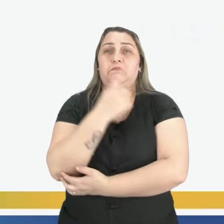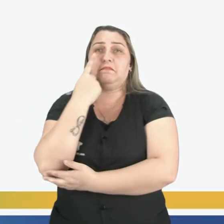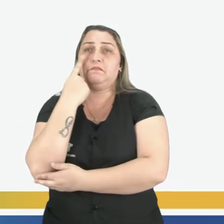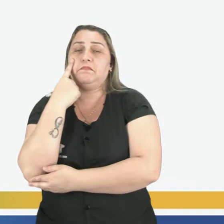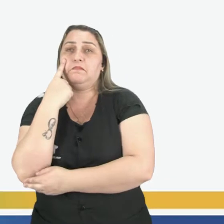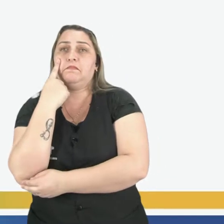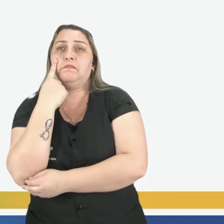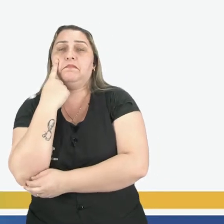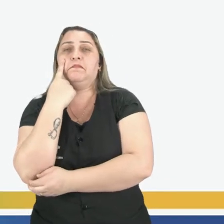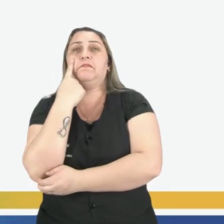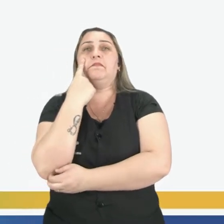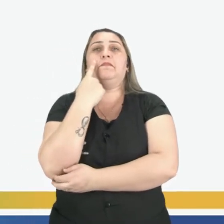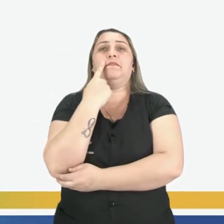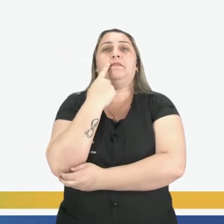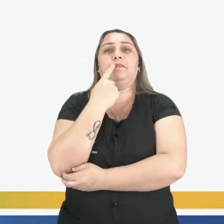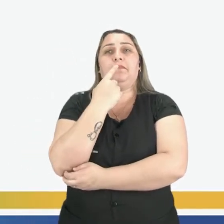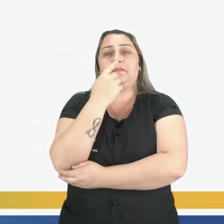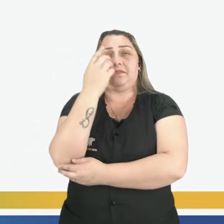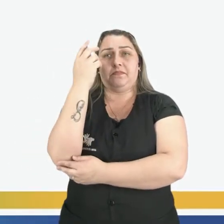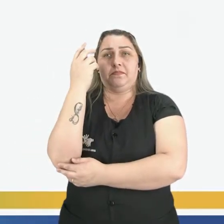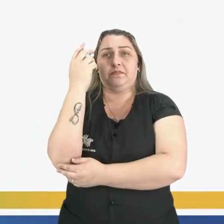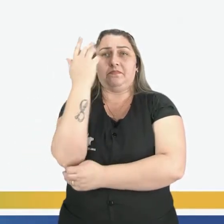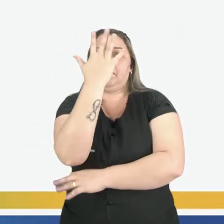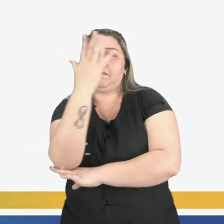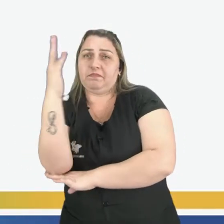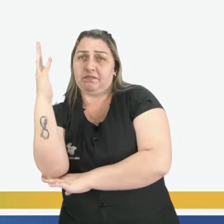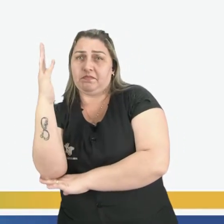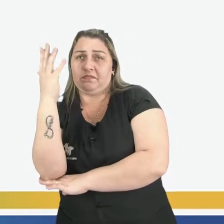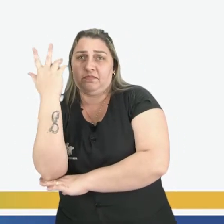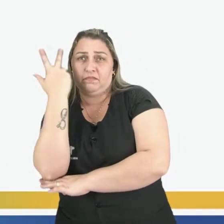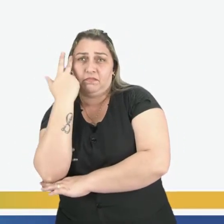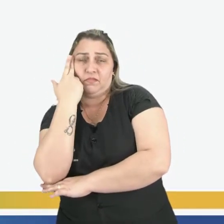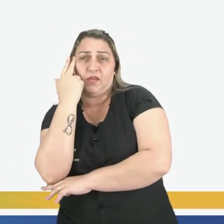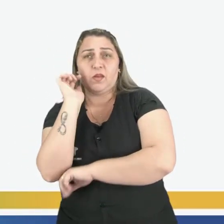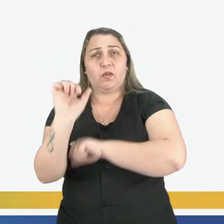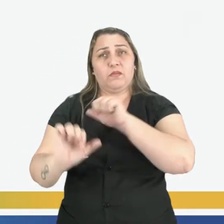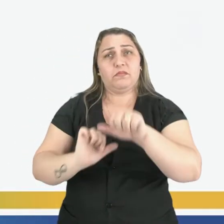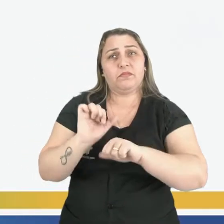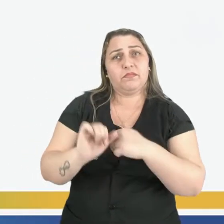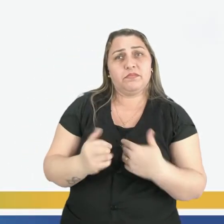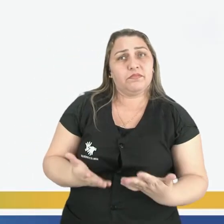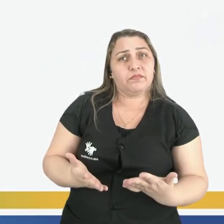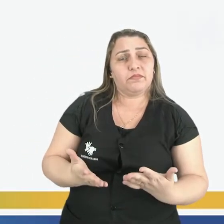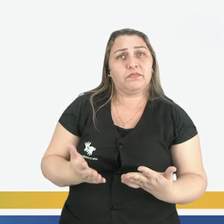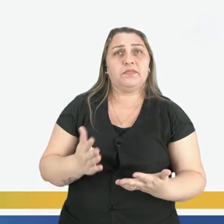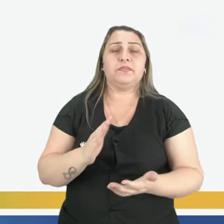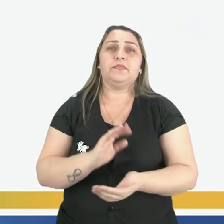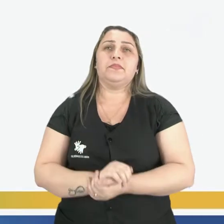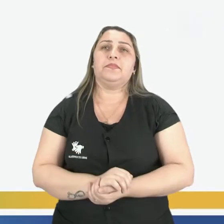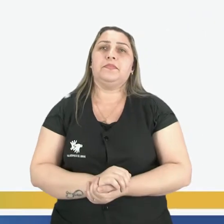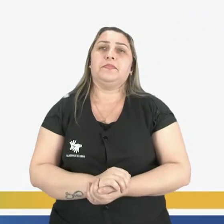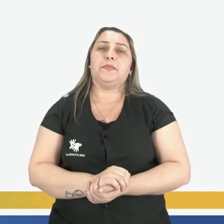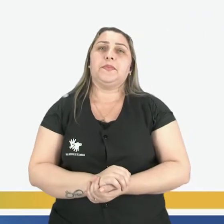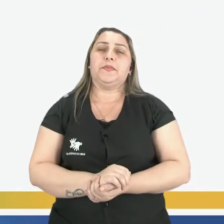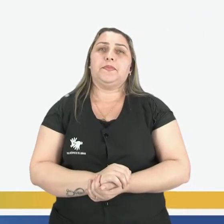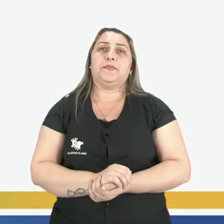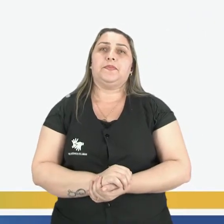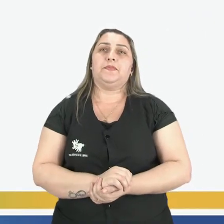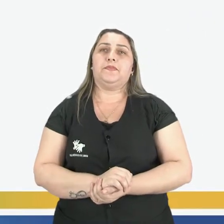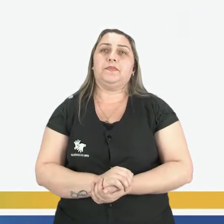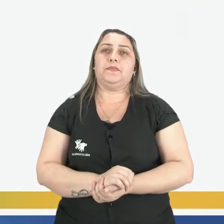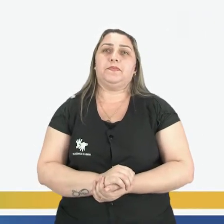Observe essa paisagem. Essa paisagem, ela é uma paisagem natural ou ela é uma paisagem modificada?